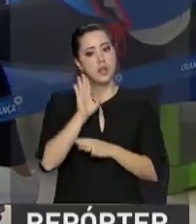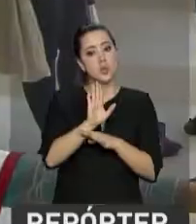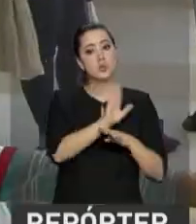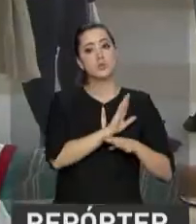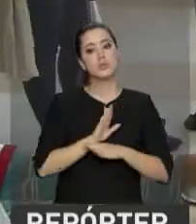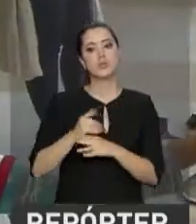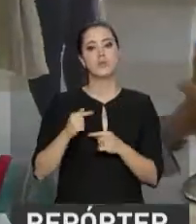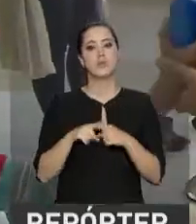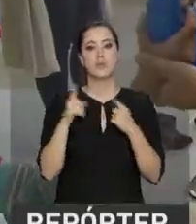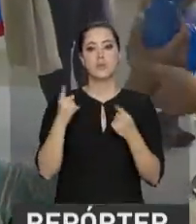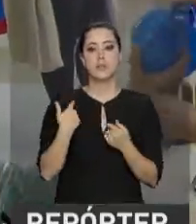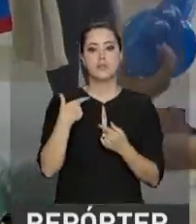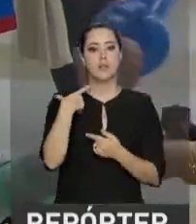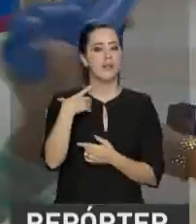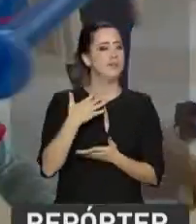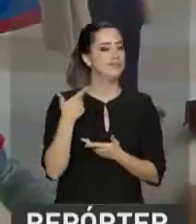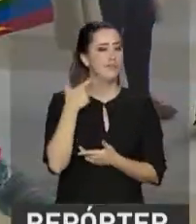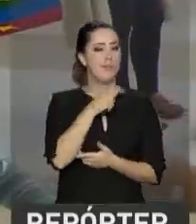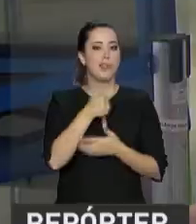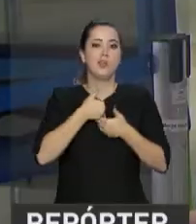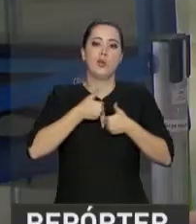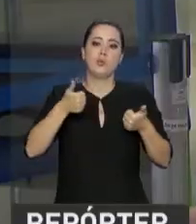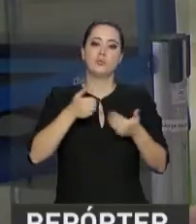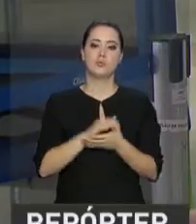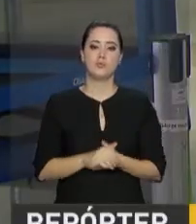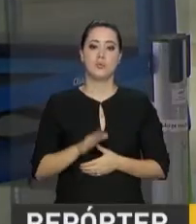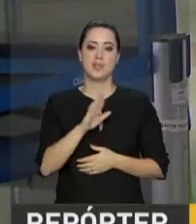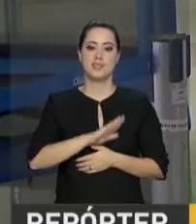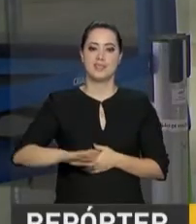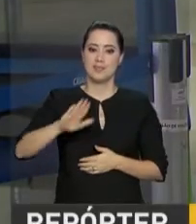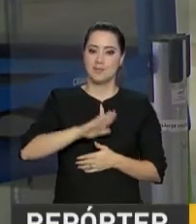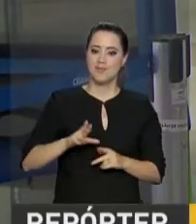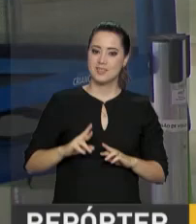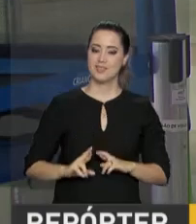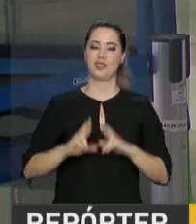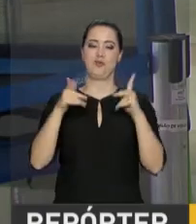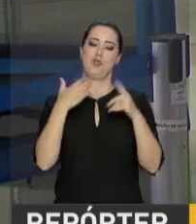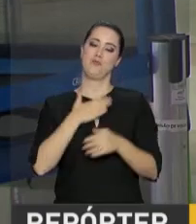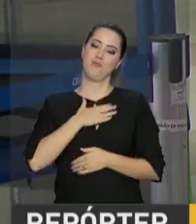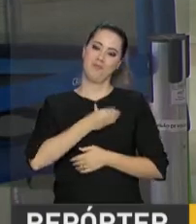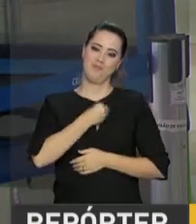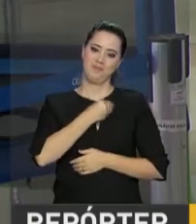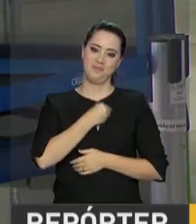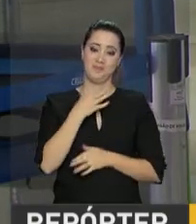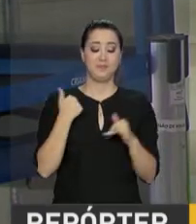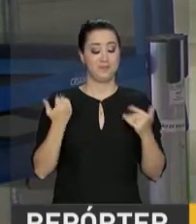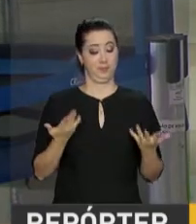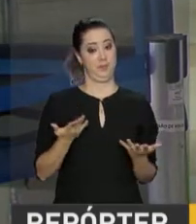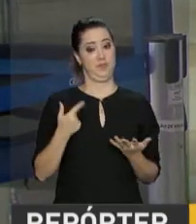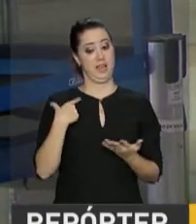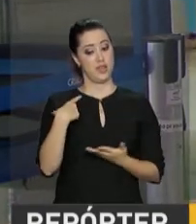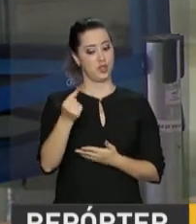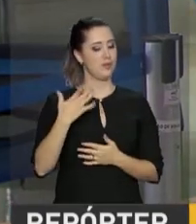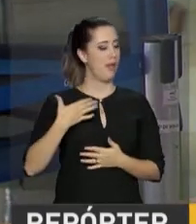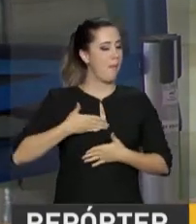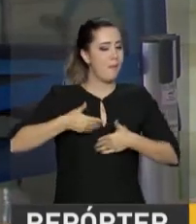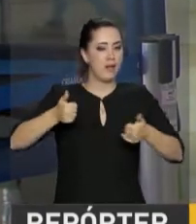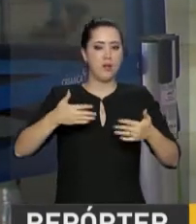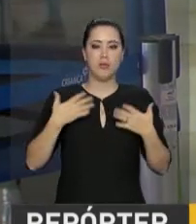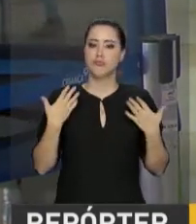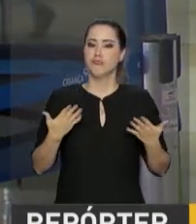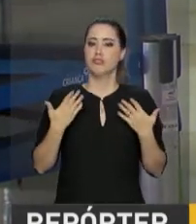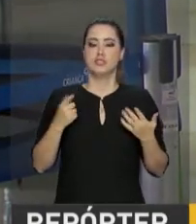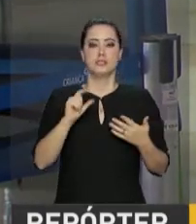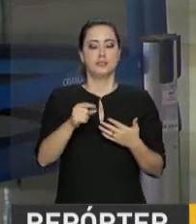mas foi ela quem saiu ganhando crianças fazem muita diferença na minha fita sabe a gente sai mais leve agentes